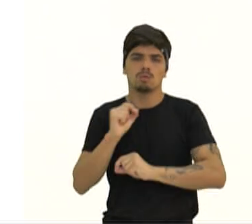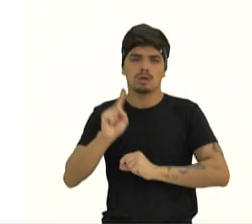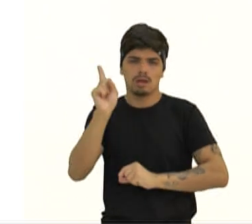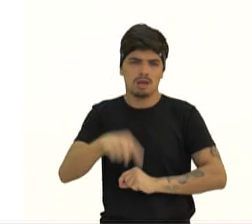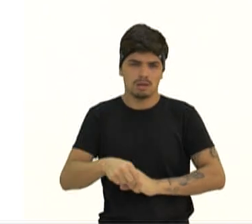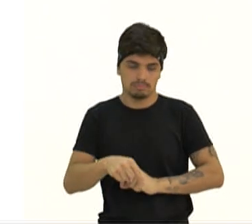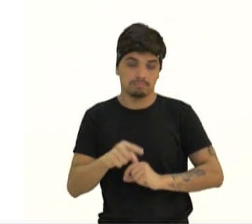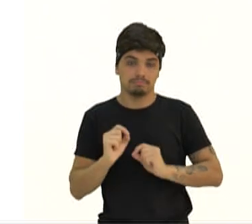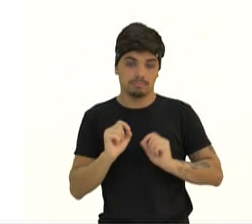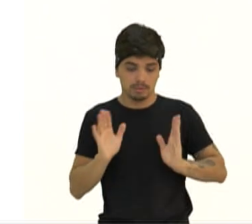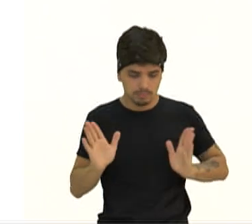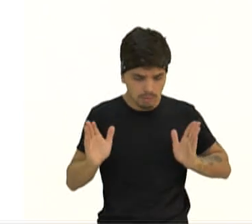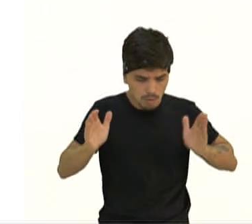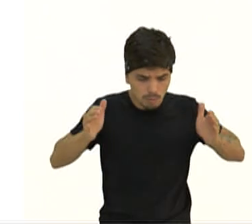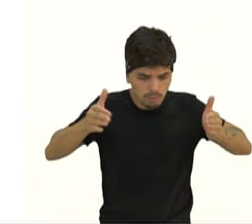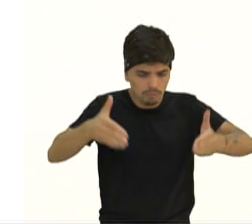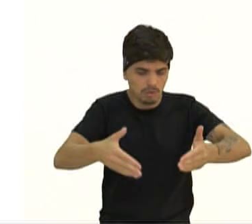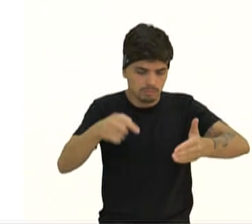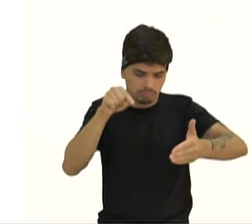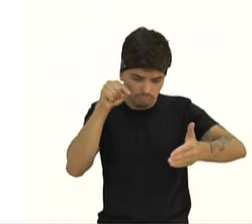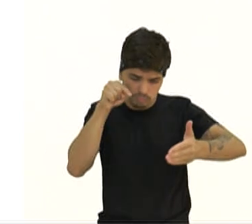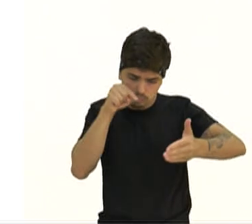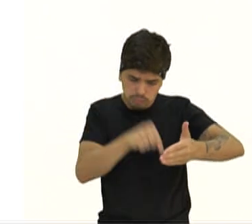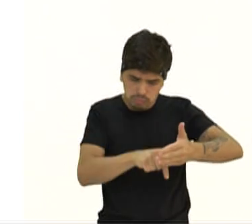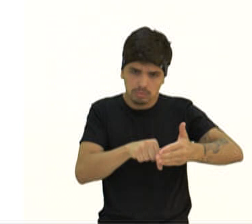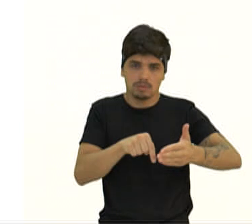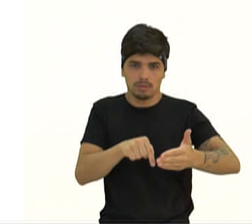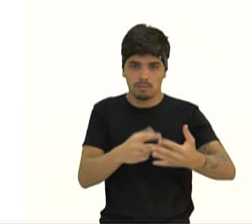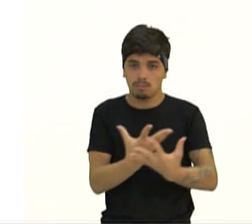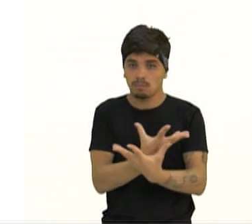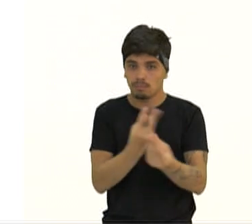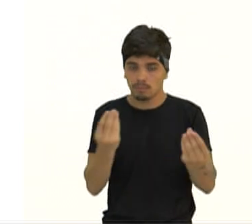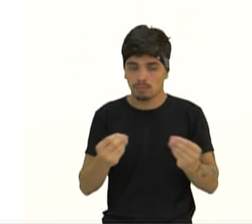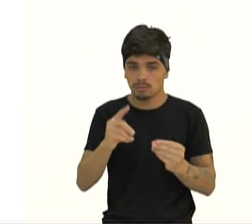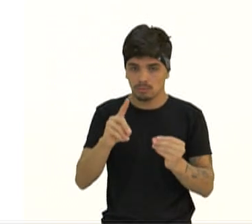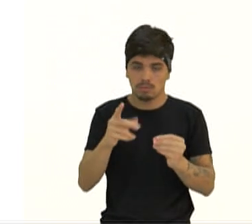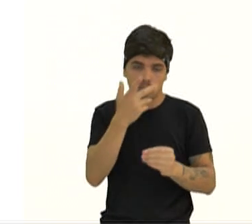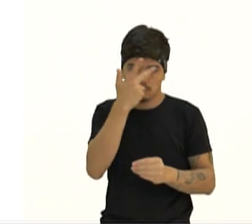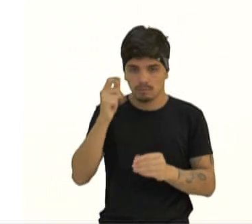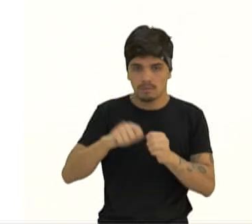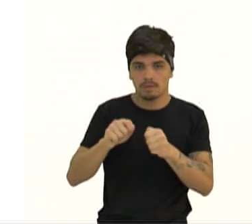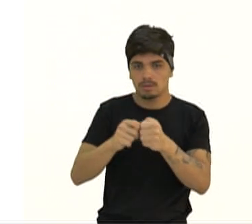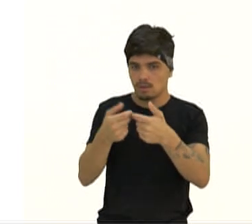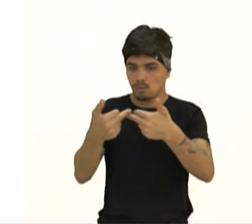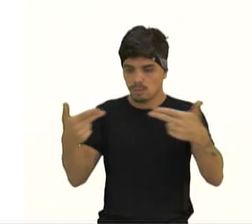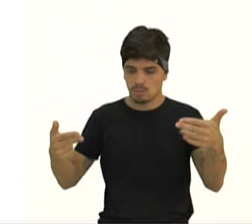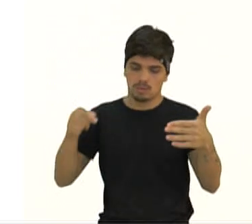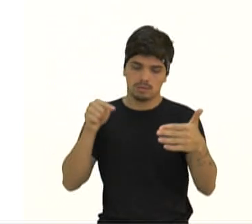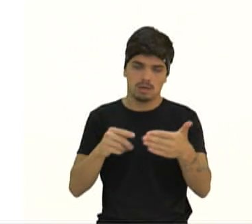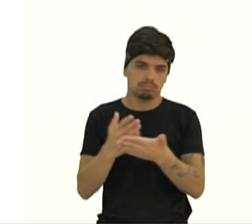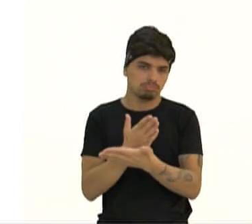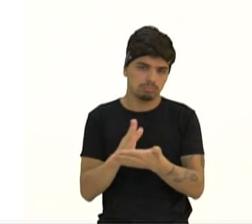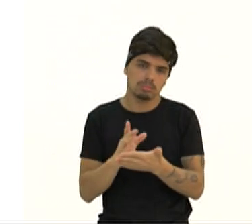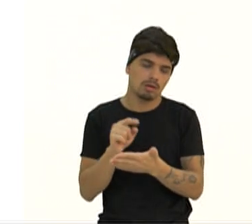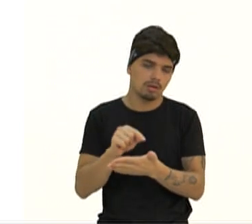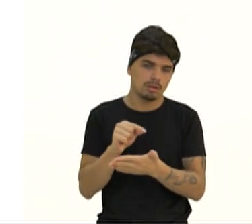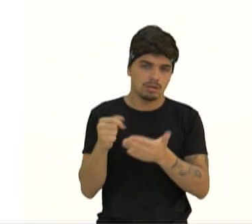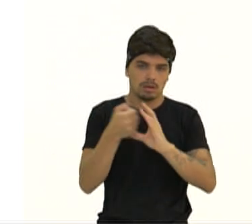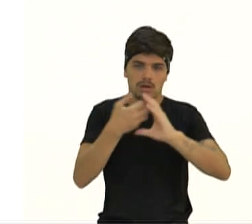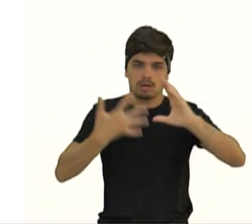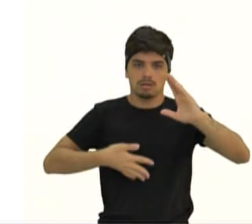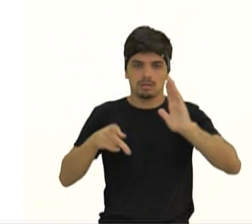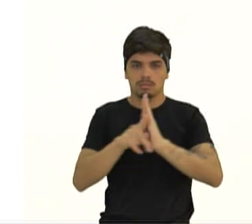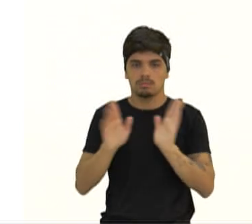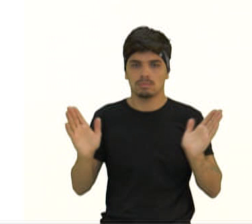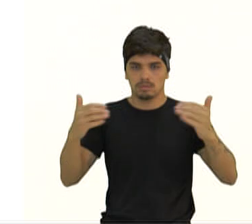foco muito aguçado o foco muito grande é uma pessoa que quando vai fazer uma coisa essa característica do autista